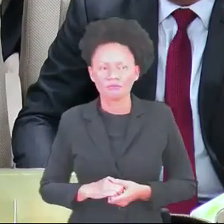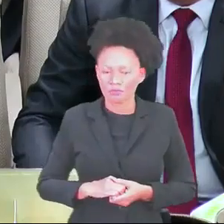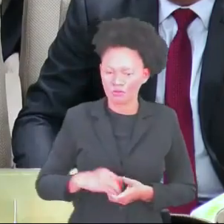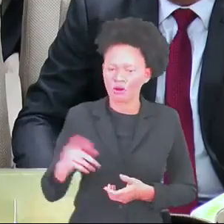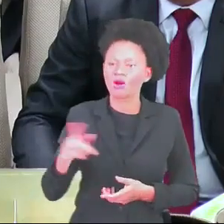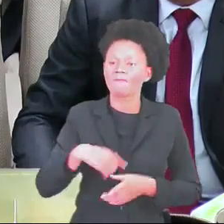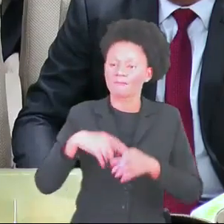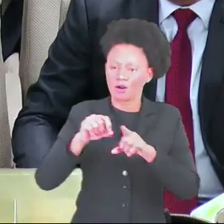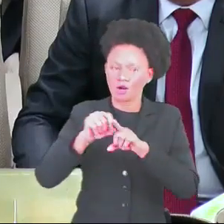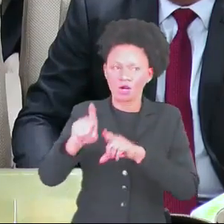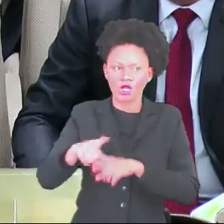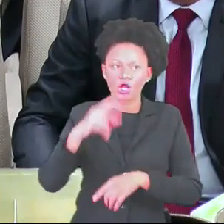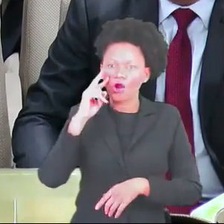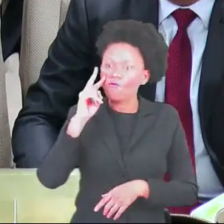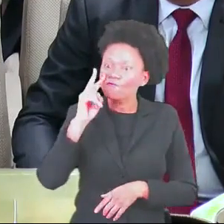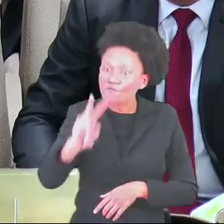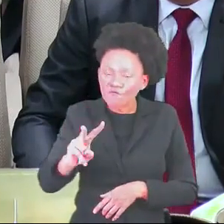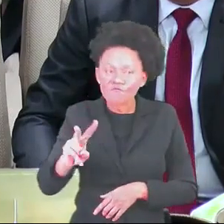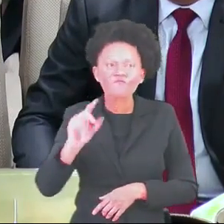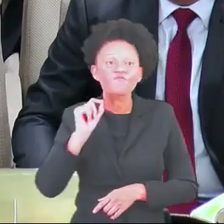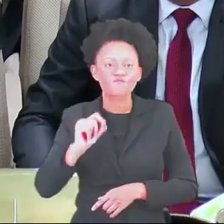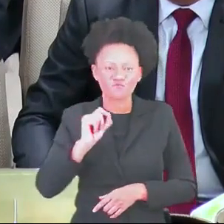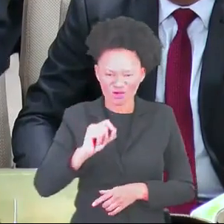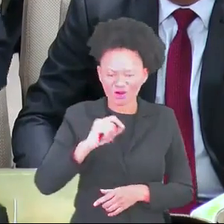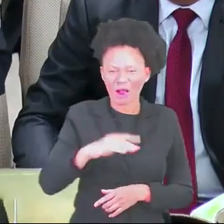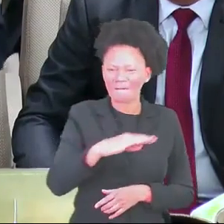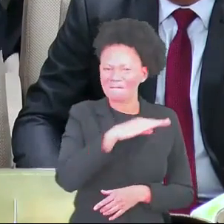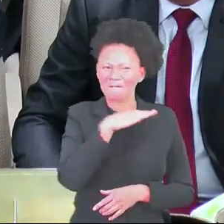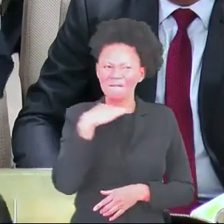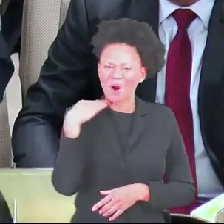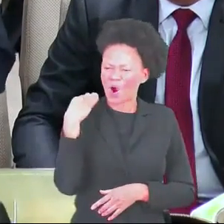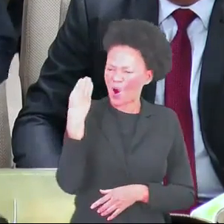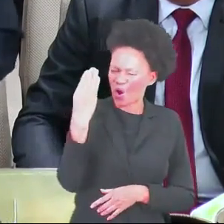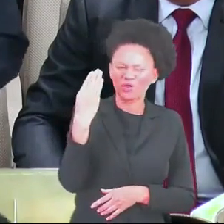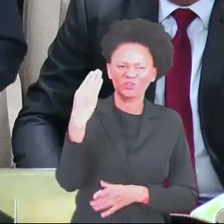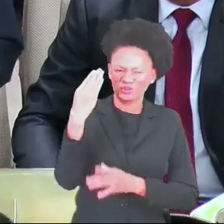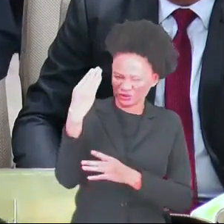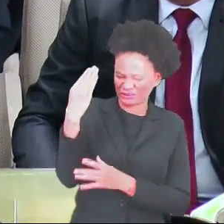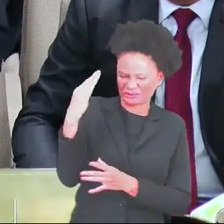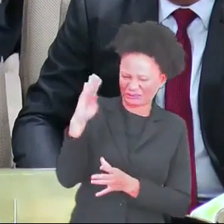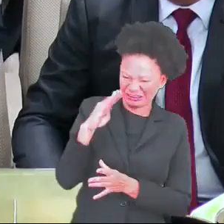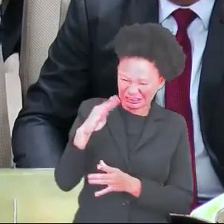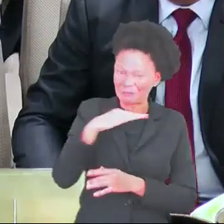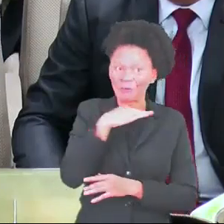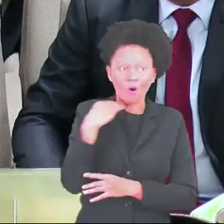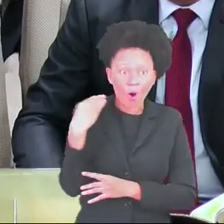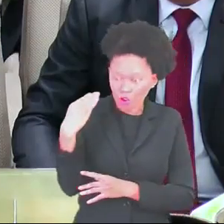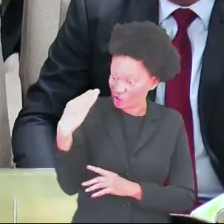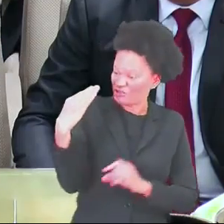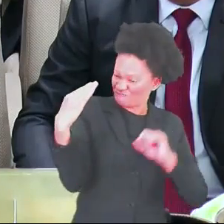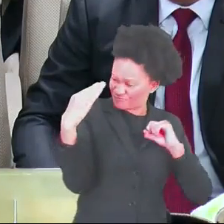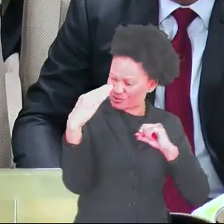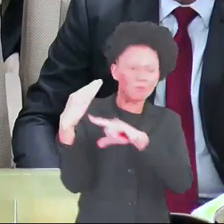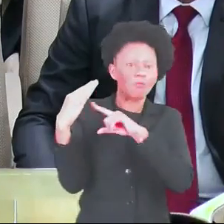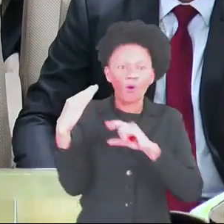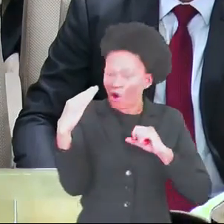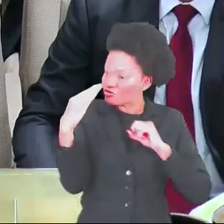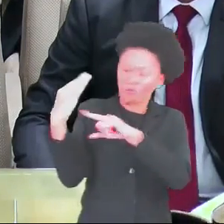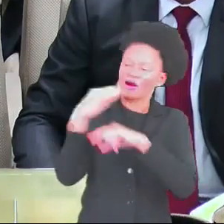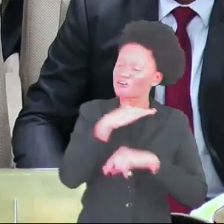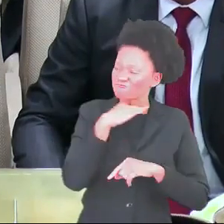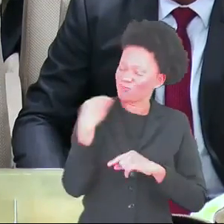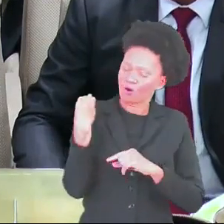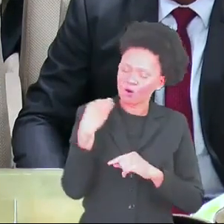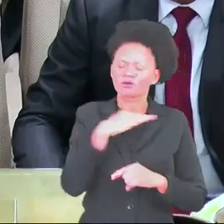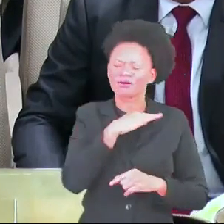repreendi, porque eu vi o espírito de morte. Eu disse, espírito de morte, eu te repreendo agora em nome de Jesus. E